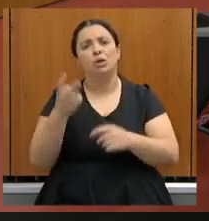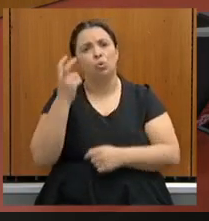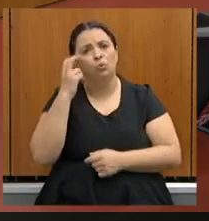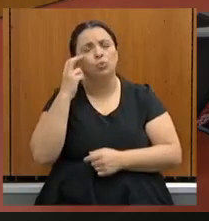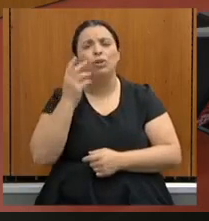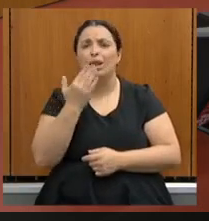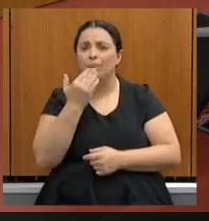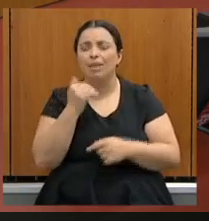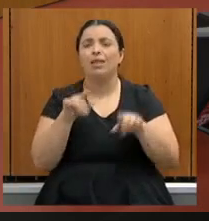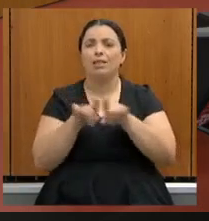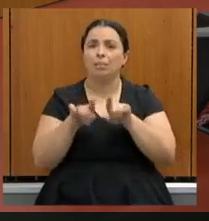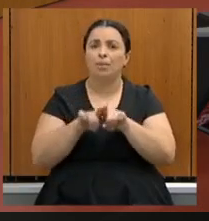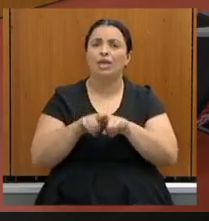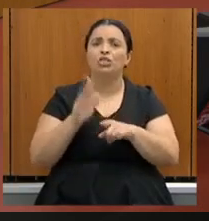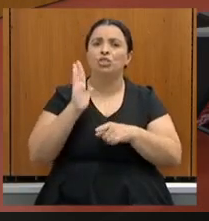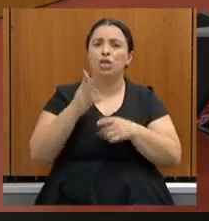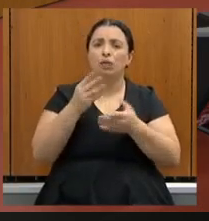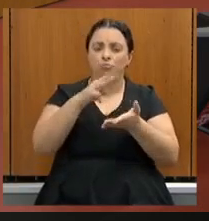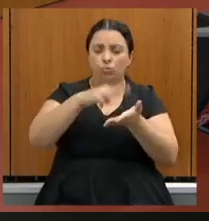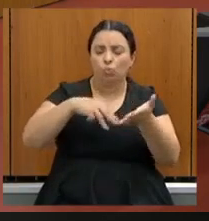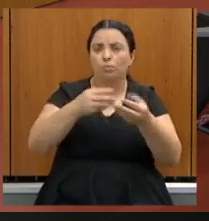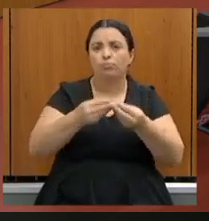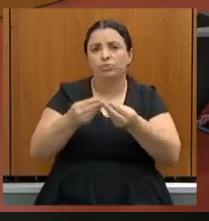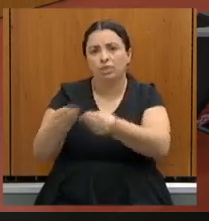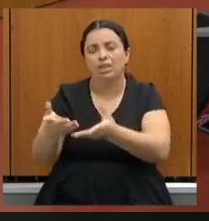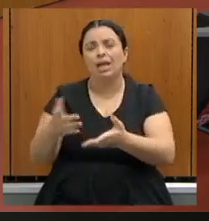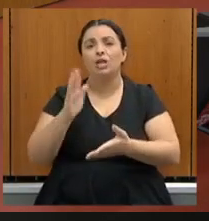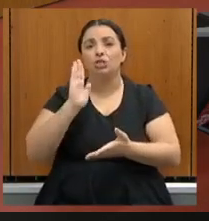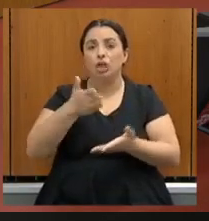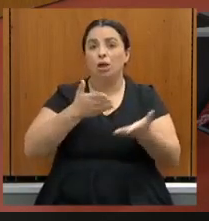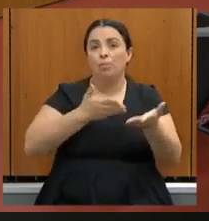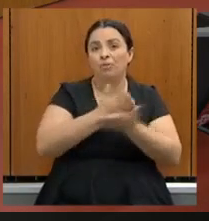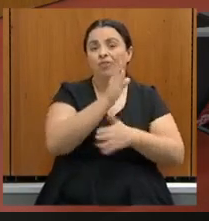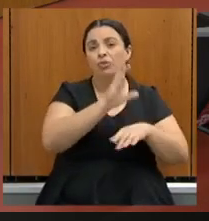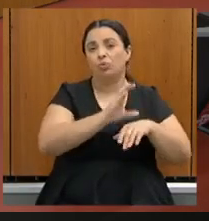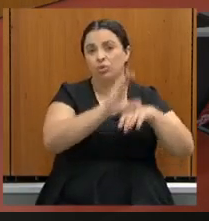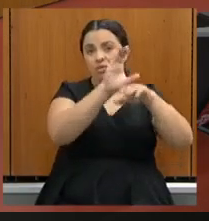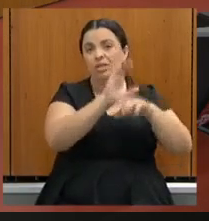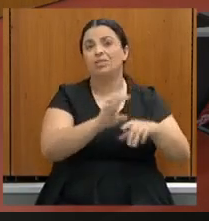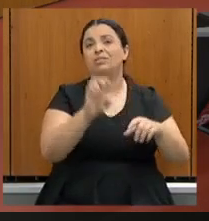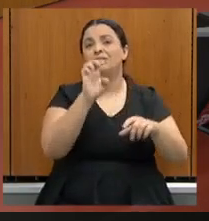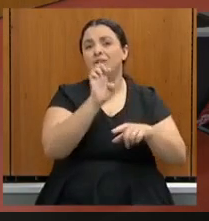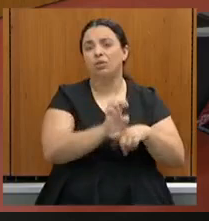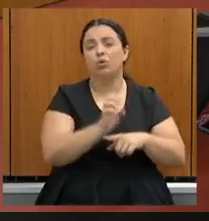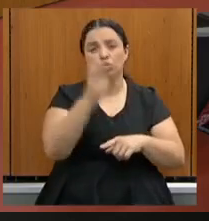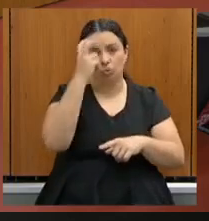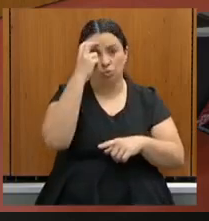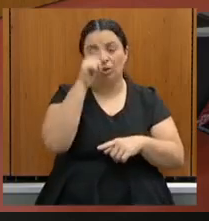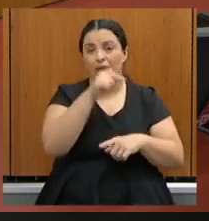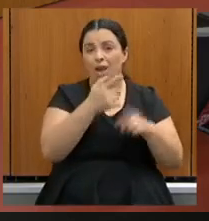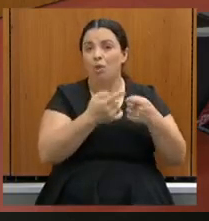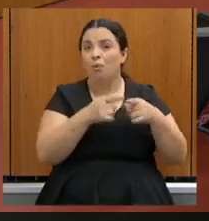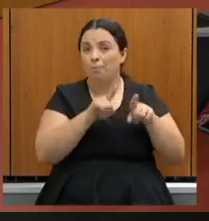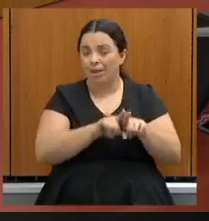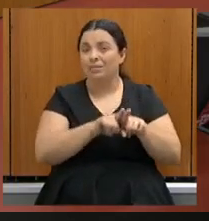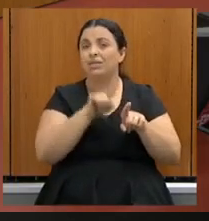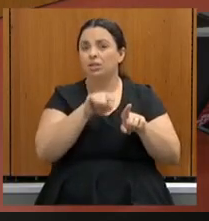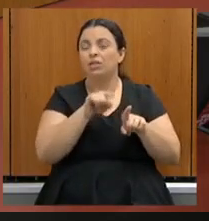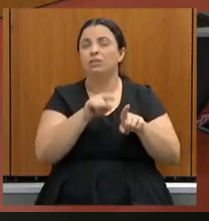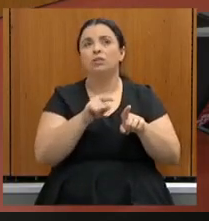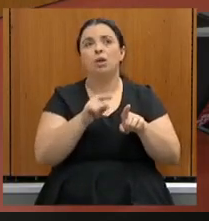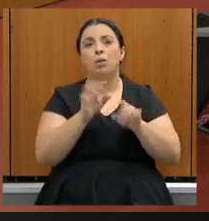já está lá na CTL, já foi aprovado no Conselho Estadual de Cultura, que está sendo parceiro imenso desse projeto de